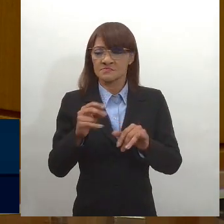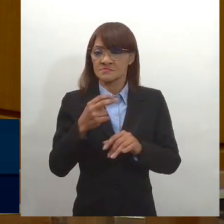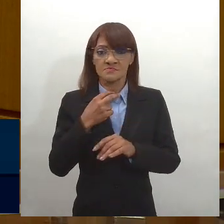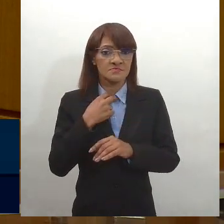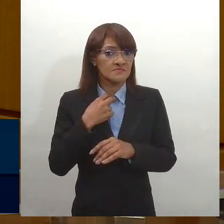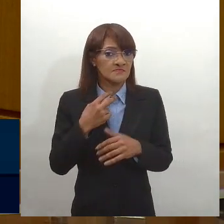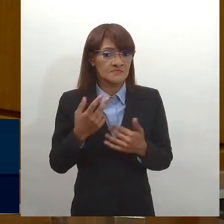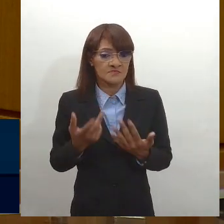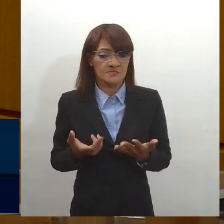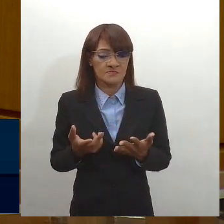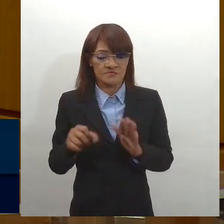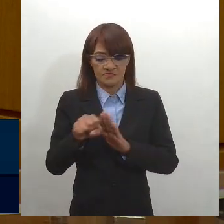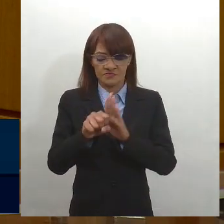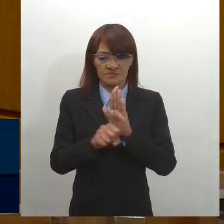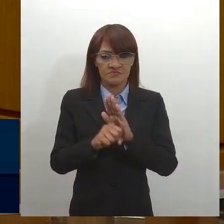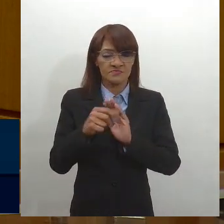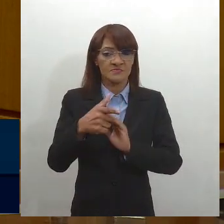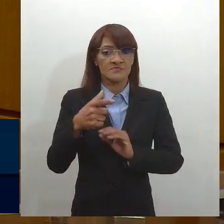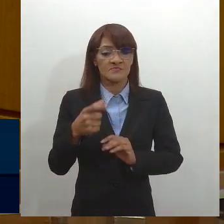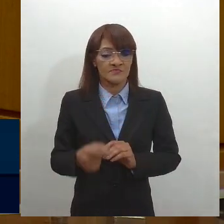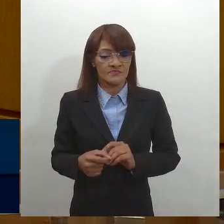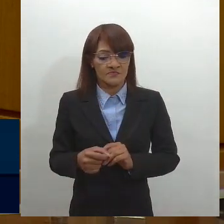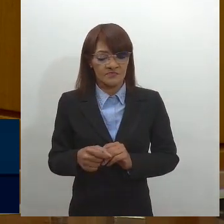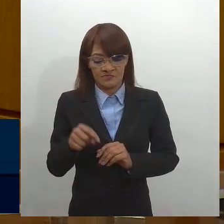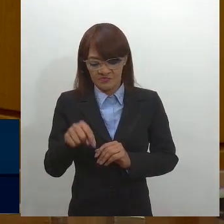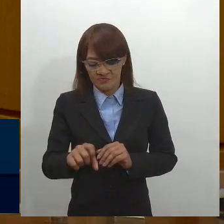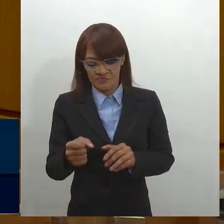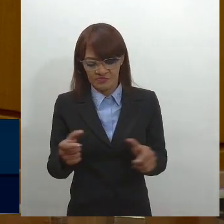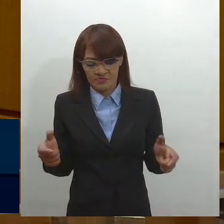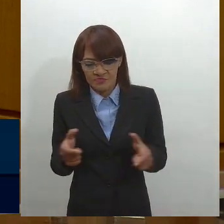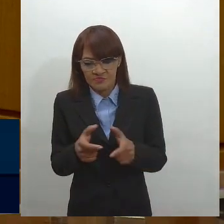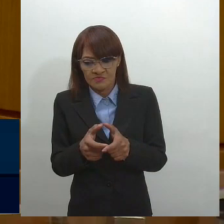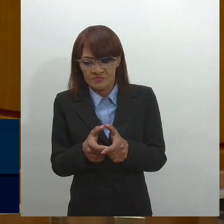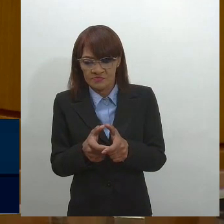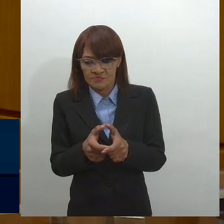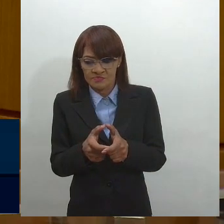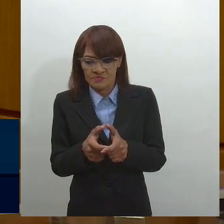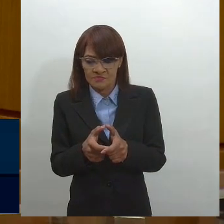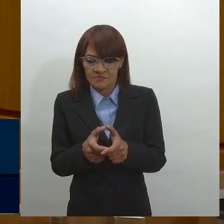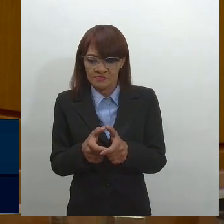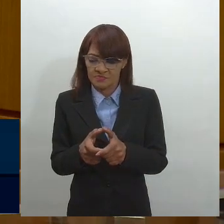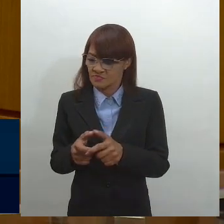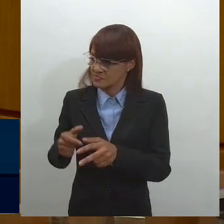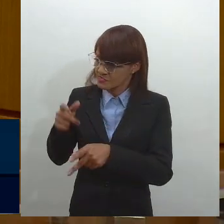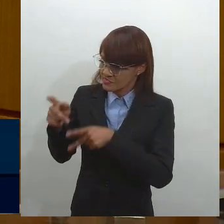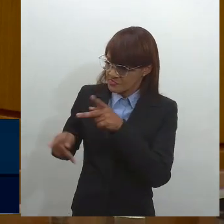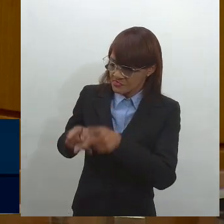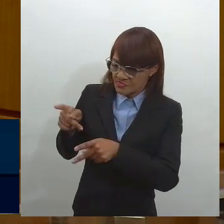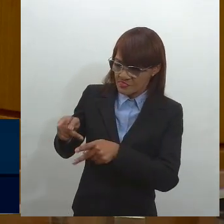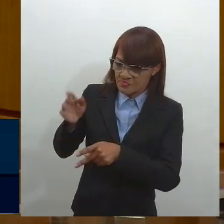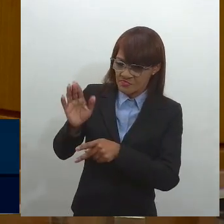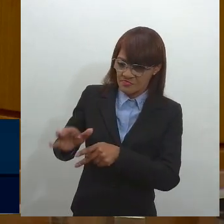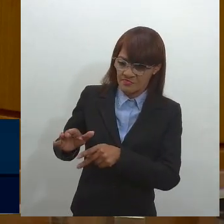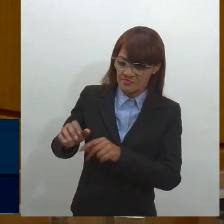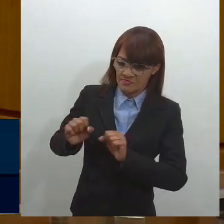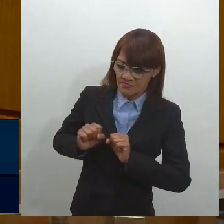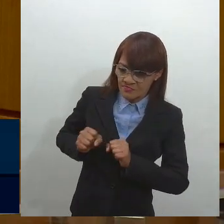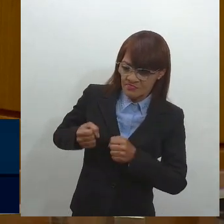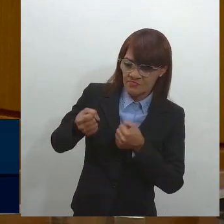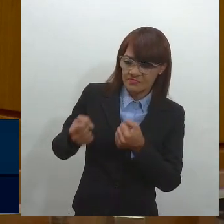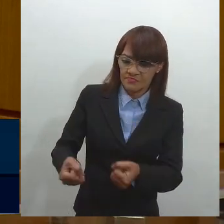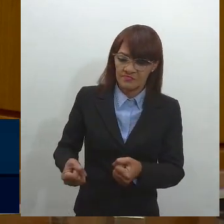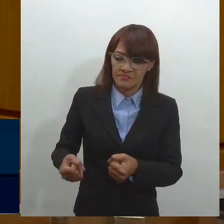tão pequenininho e graças a Deus de um povo ordeiro e trabalhador, nós ainda tenhamos um sofrimento do ponto de